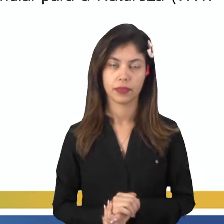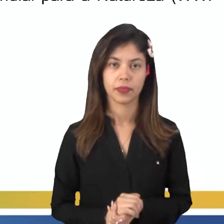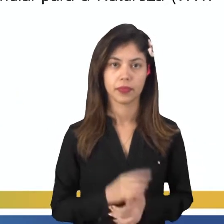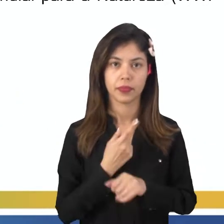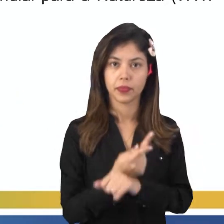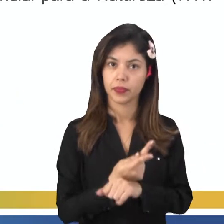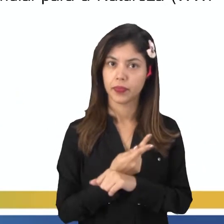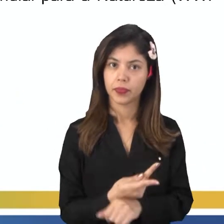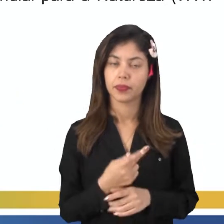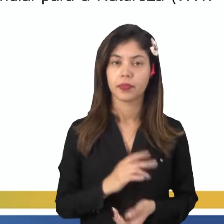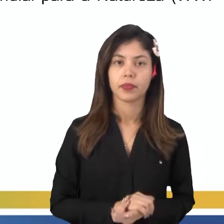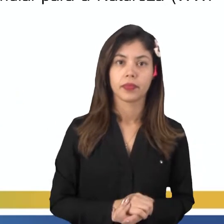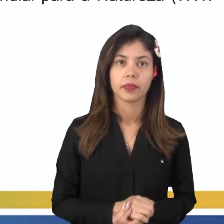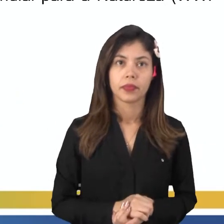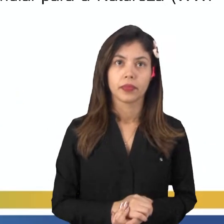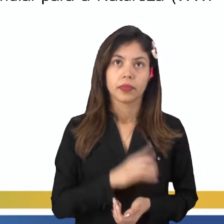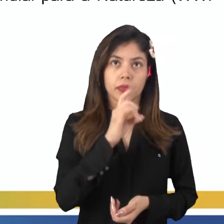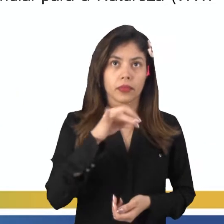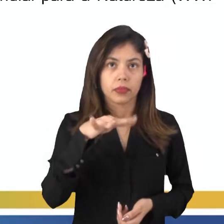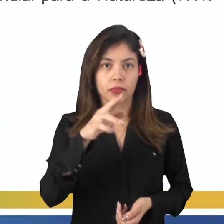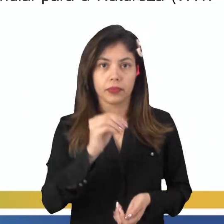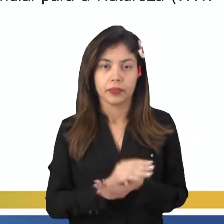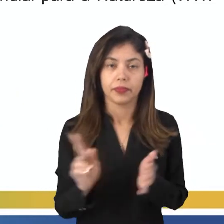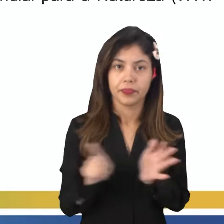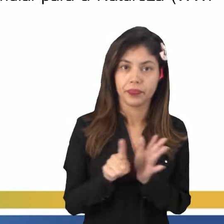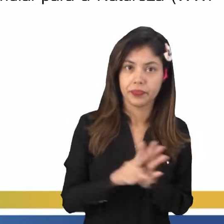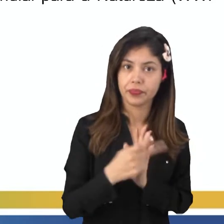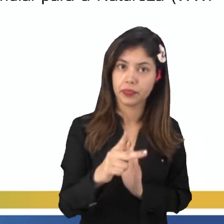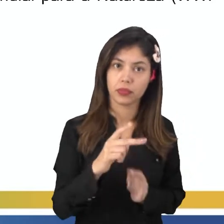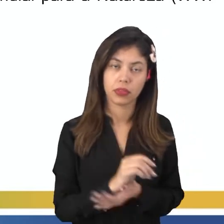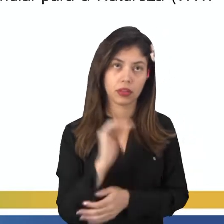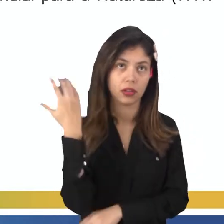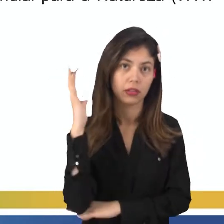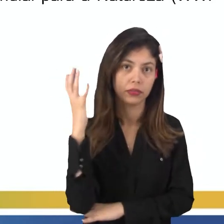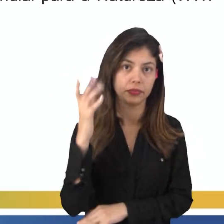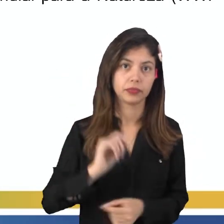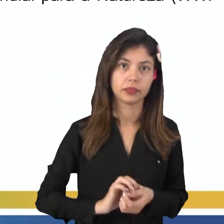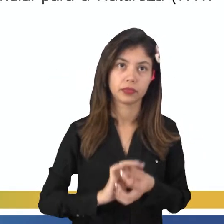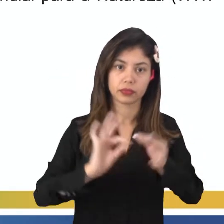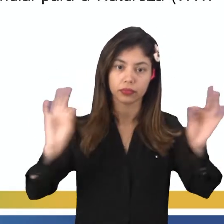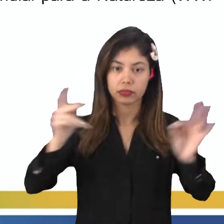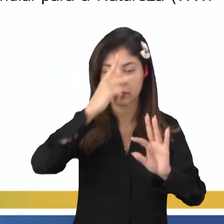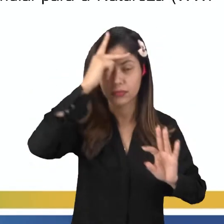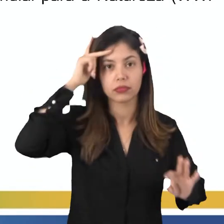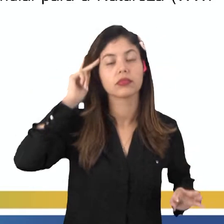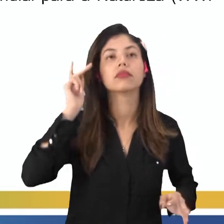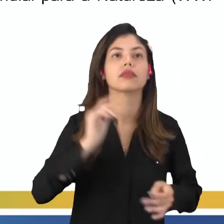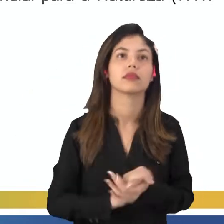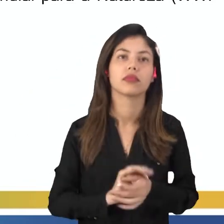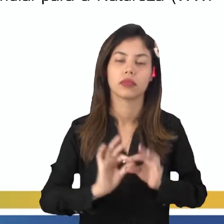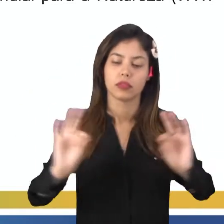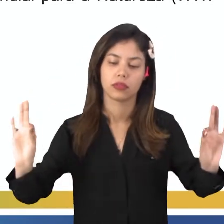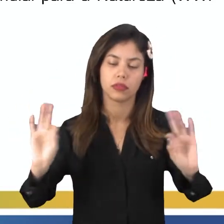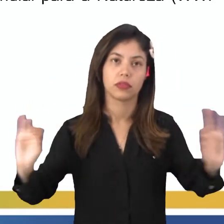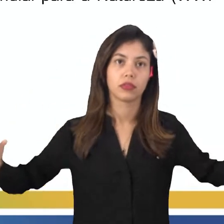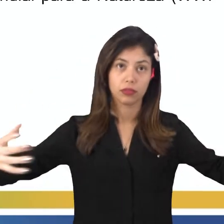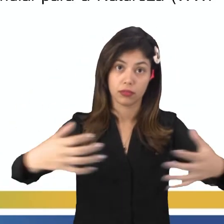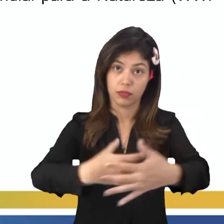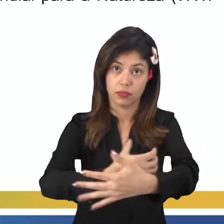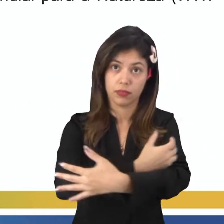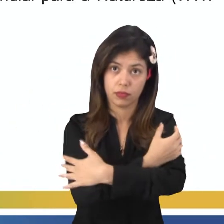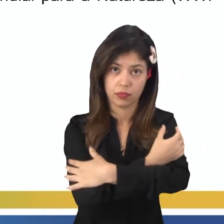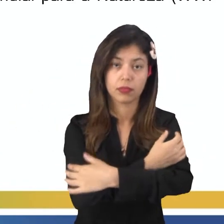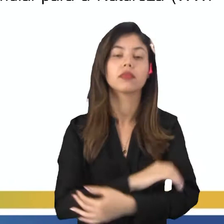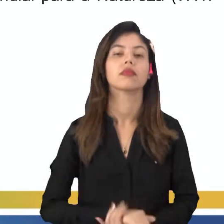fazendo uma metragem do diâmetro dela. Então tem árvores que é preciso várias pessoas fazerem um abraço